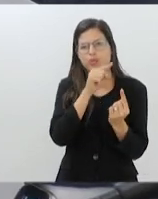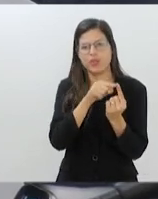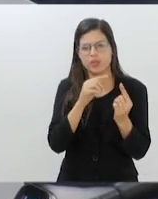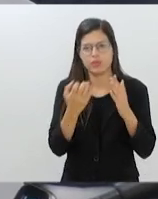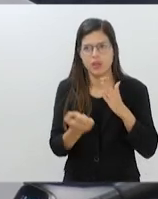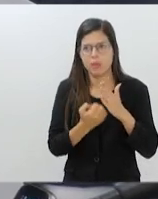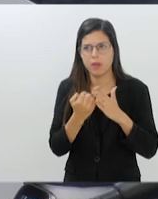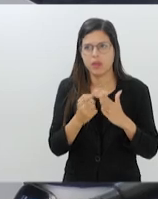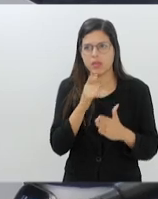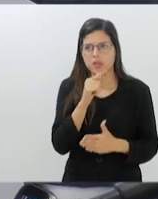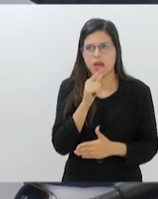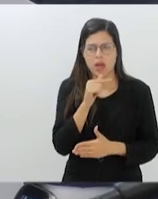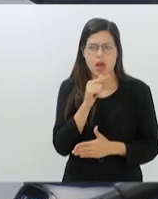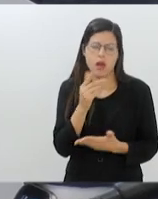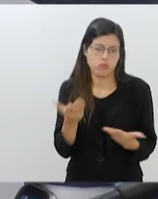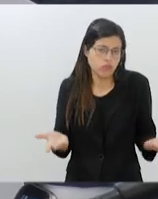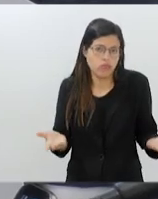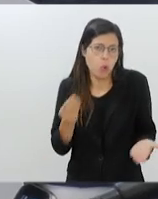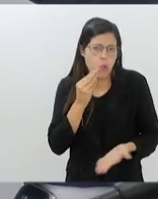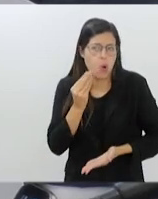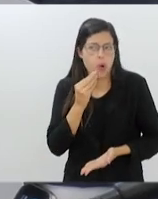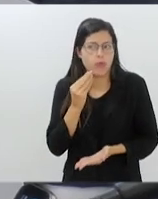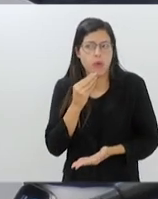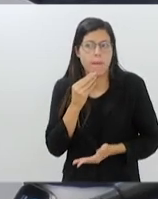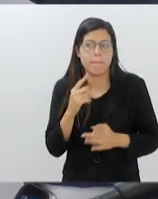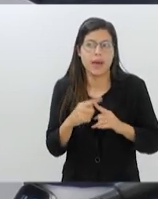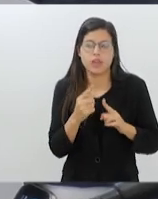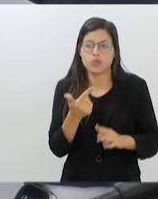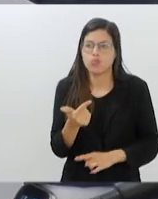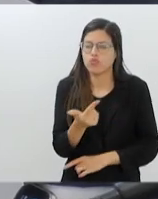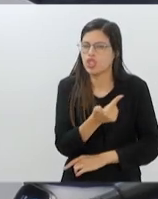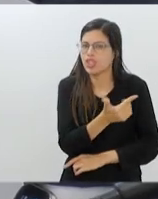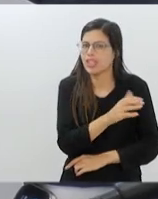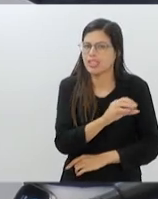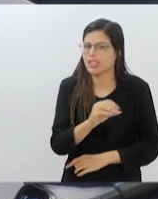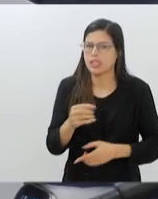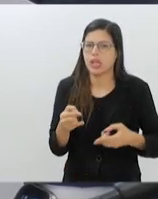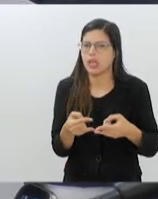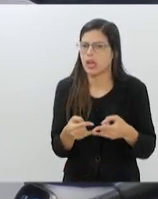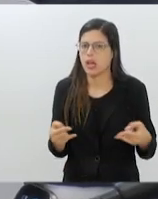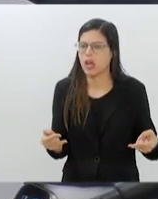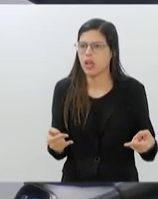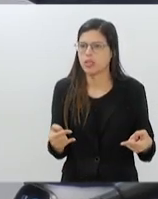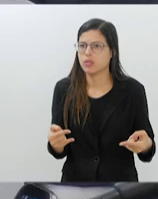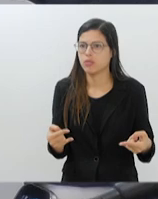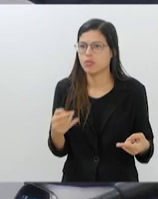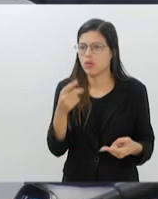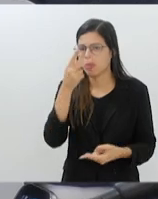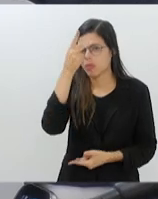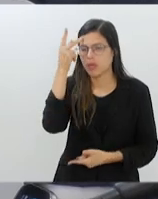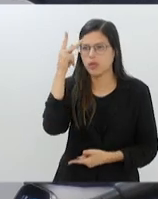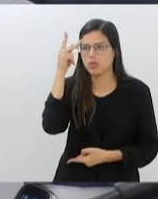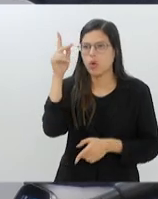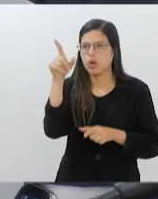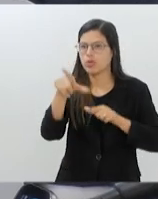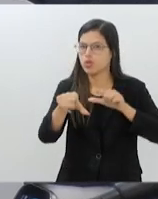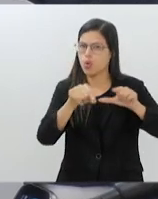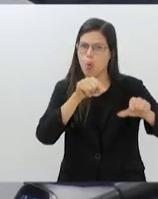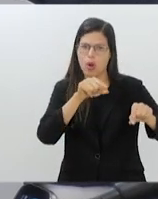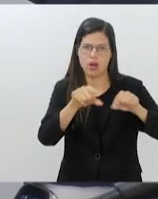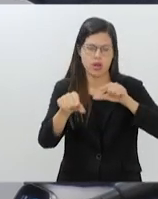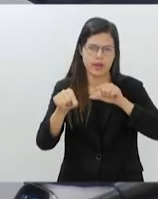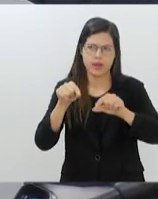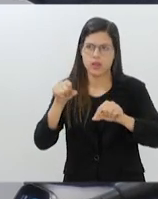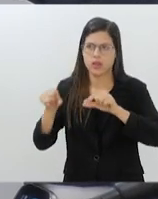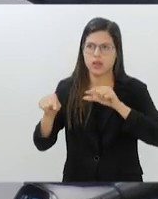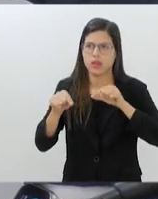nessa ação dos aguadeiros não tinha 100 ingressos para personalidades escolhidas seleto grupo